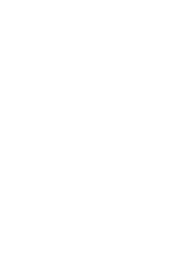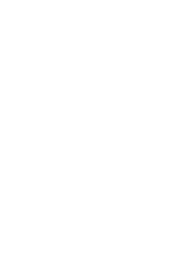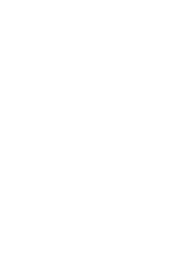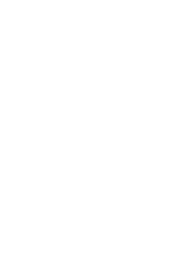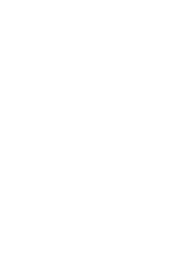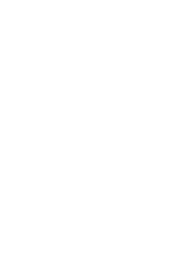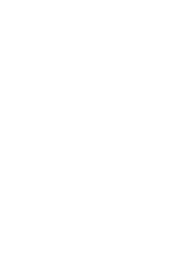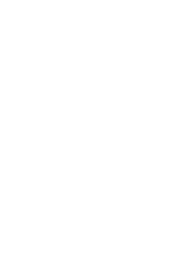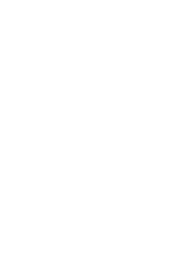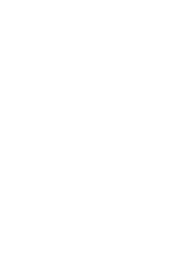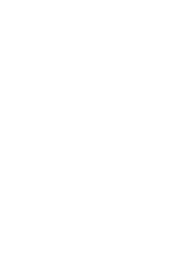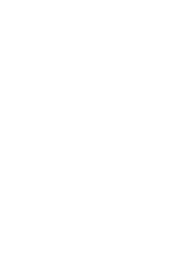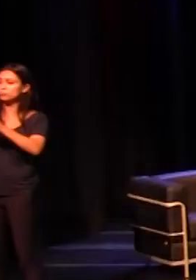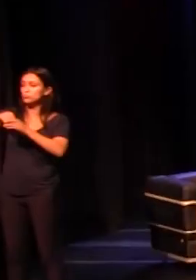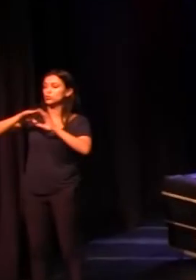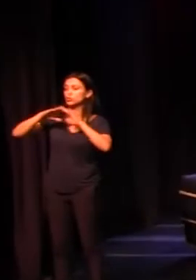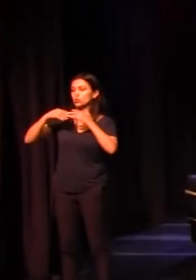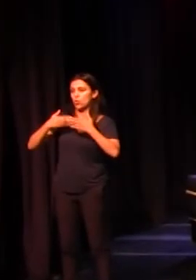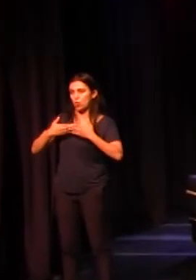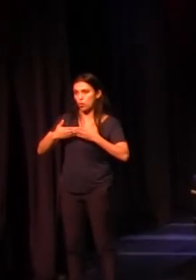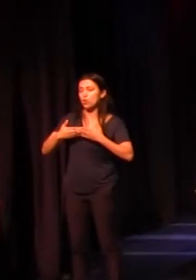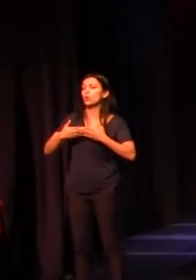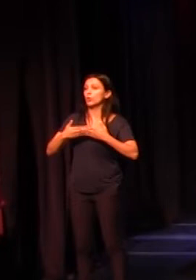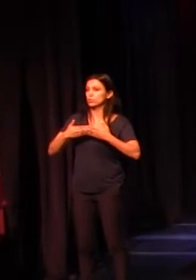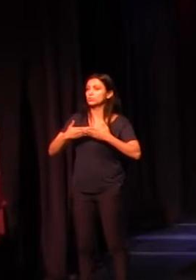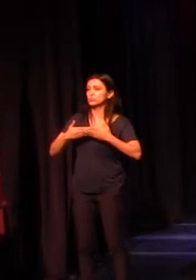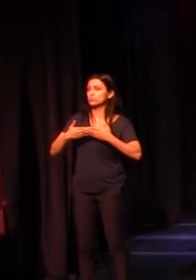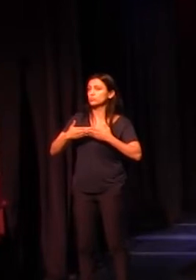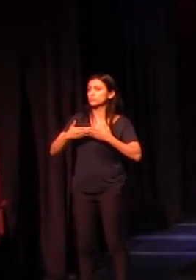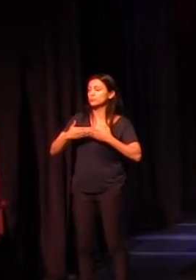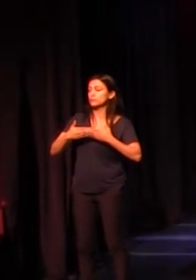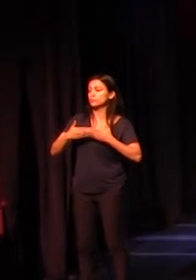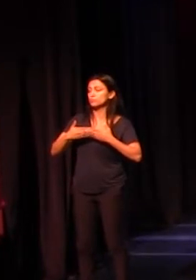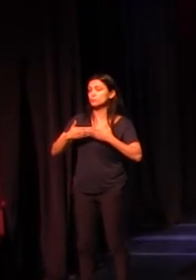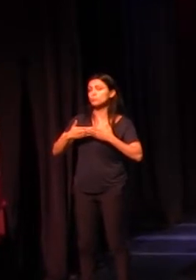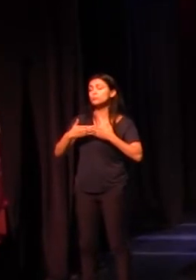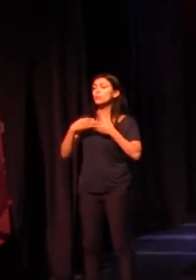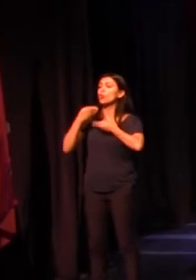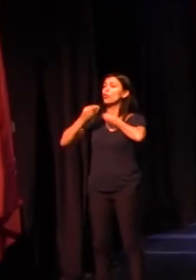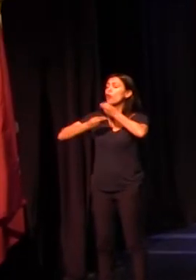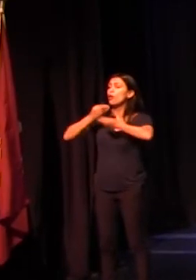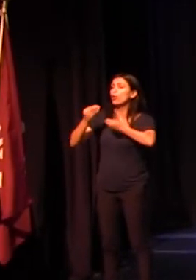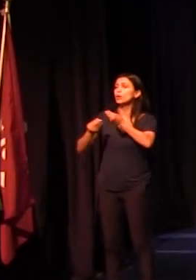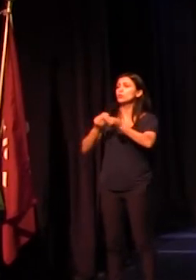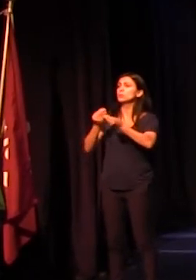escola. É uma briga nossa muito grande em relação a isso, né? Como que a gente